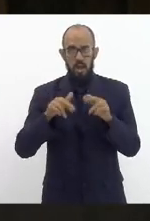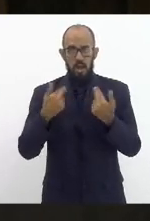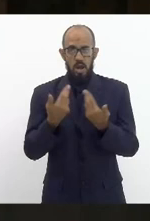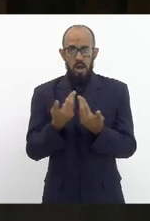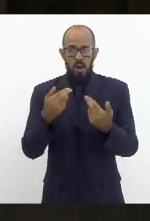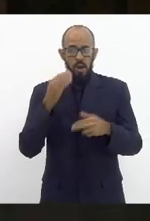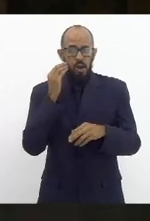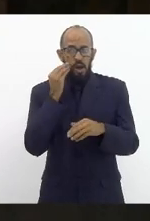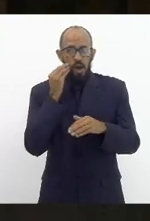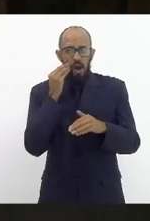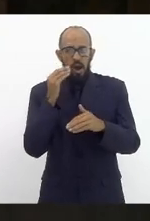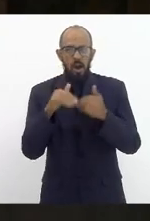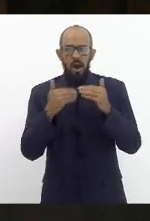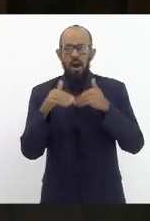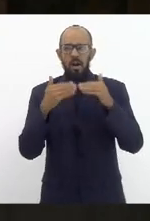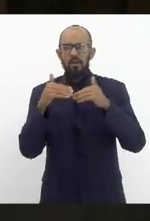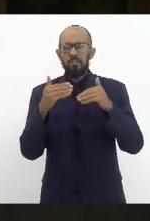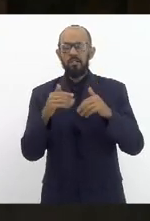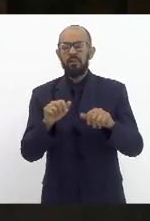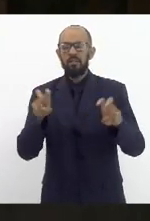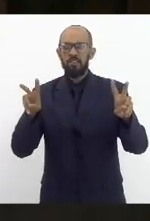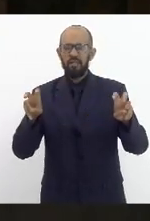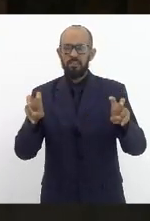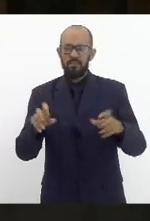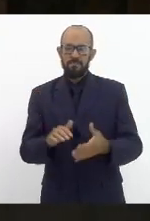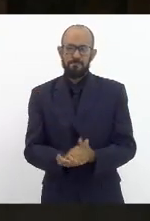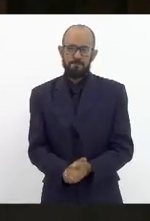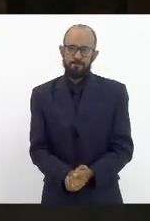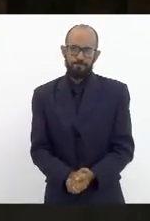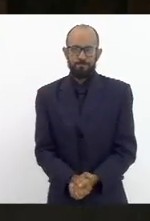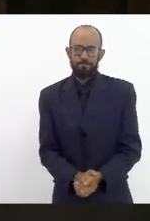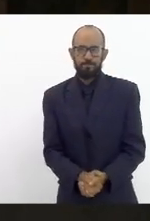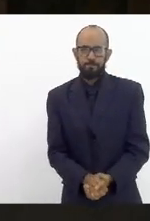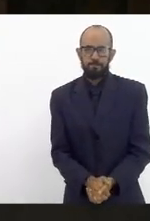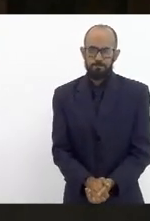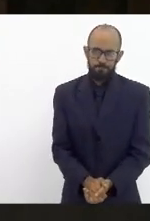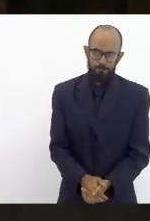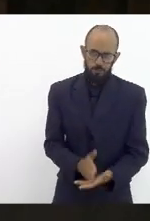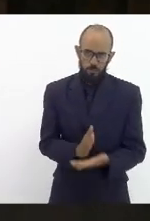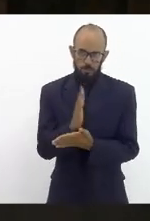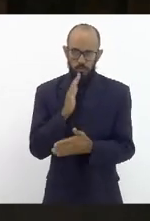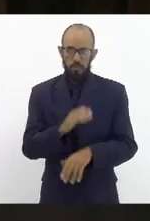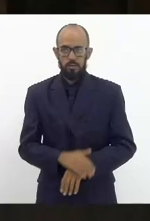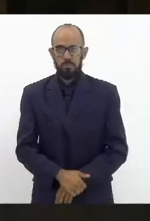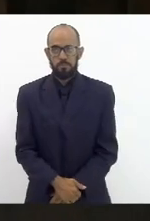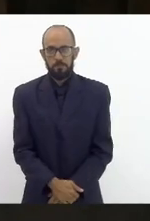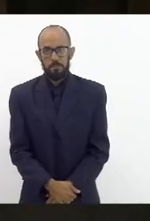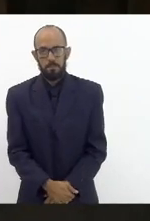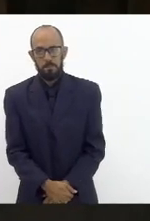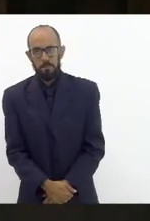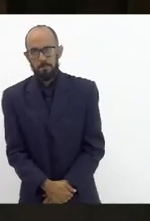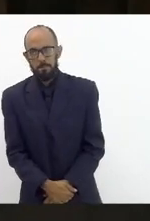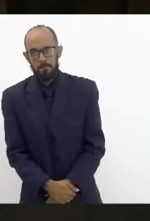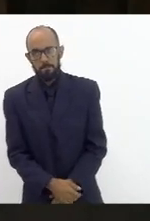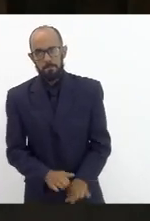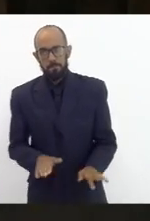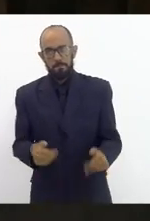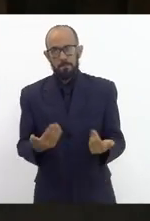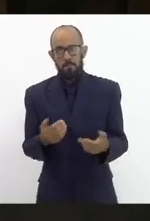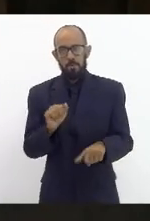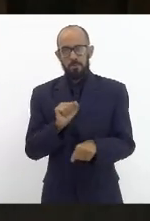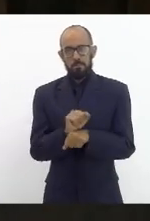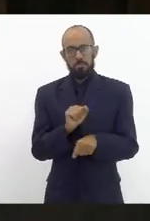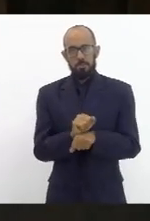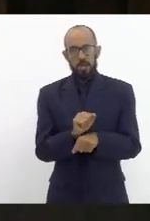tentarmos avançar, deputada Marta, nesse tema dos aprovados. Então, eu vou aguardar a